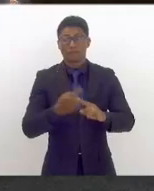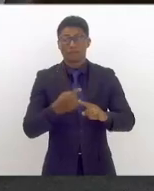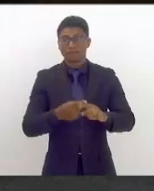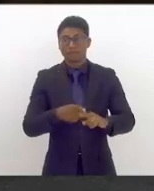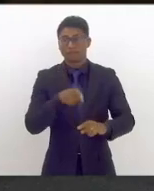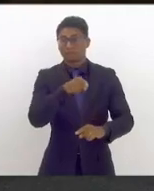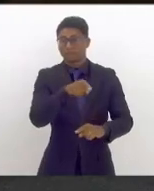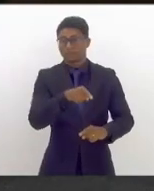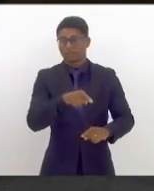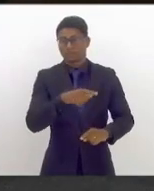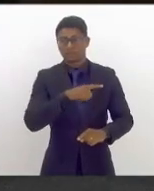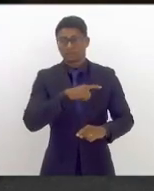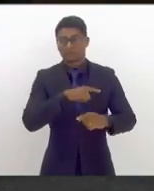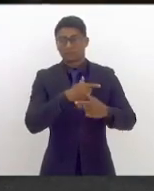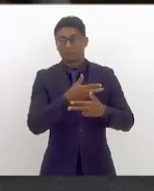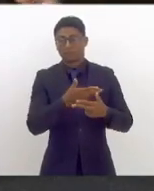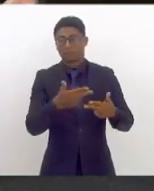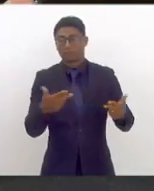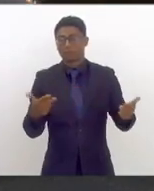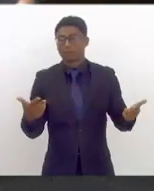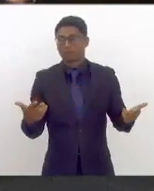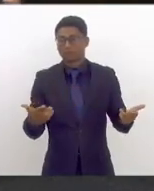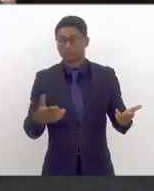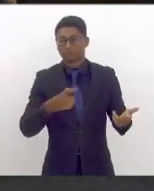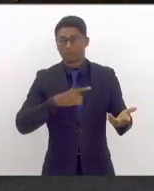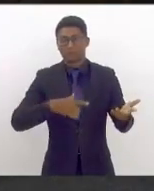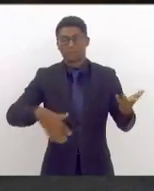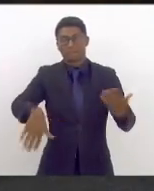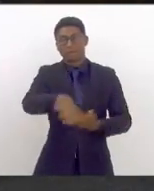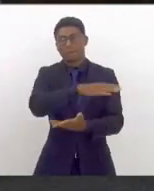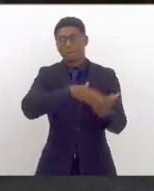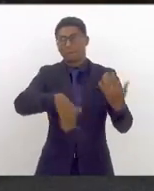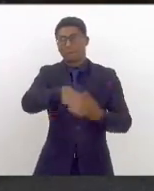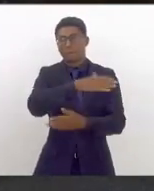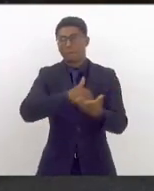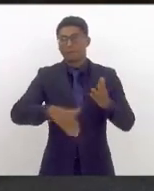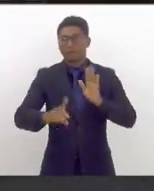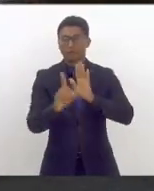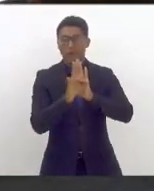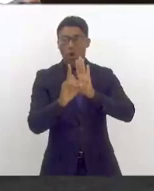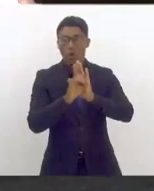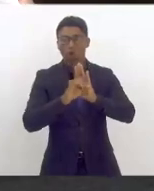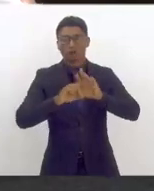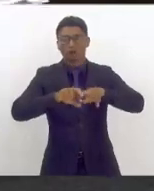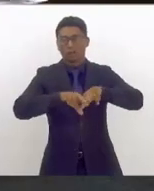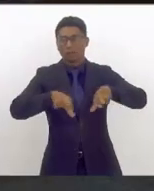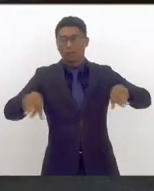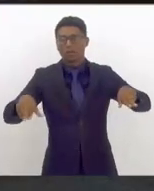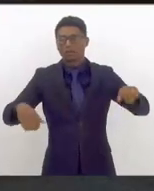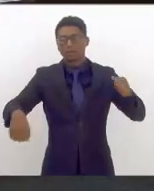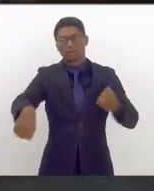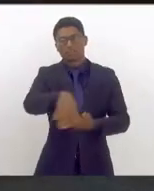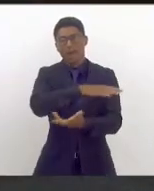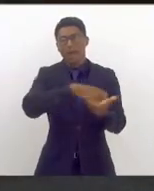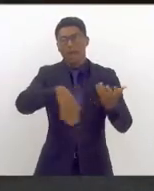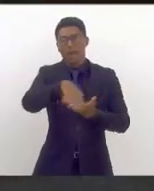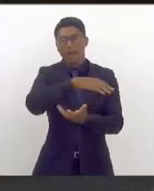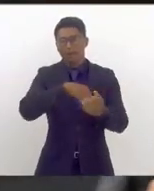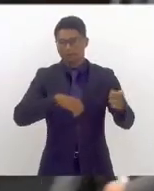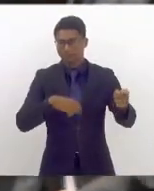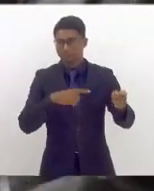eu não aproveito absolutamente nada que ali é uma balburdia consumo de droga tumulto que aliás